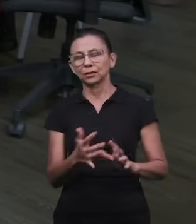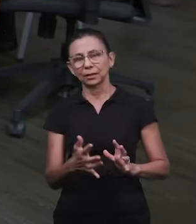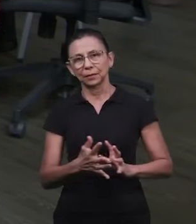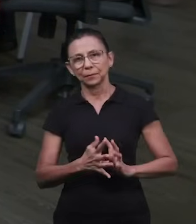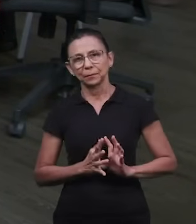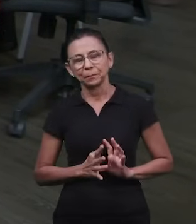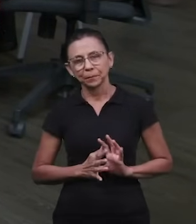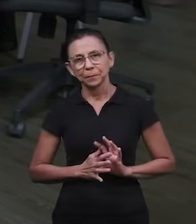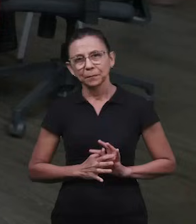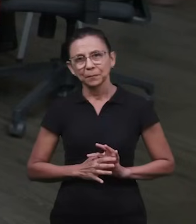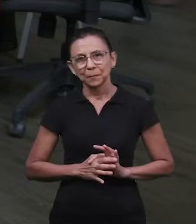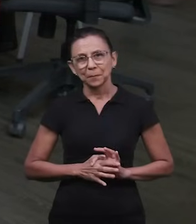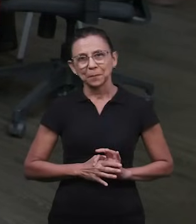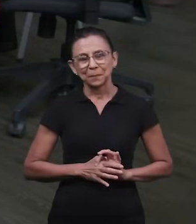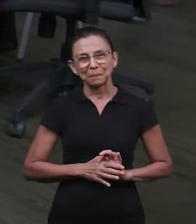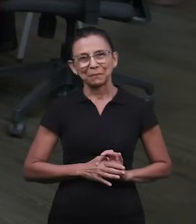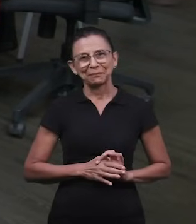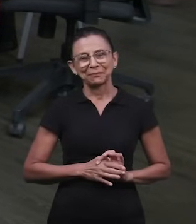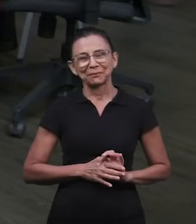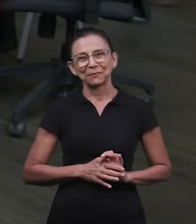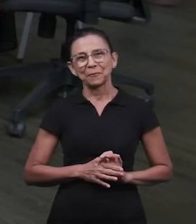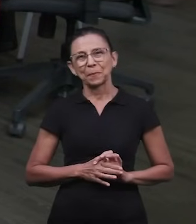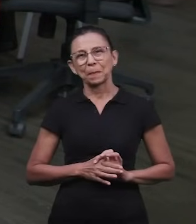você faz? Talvez